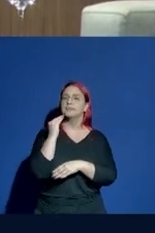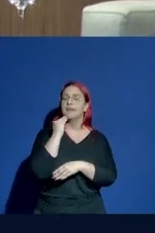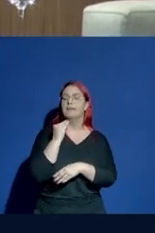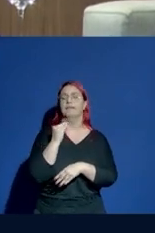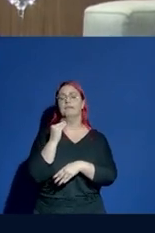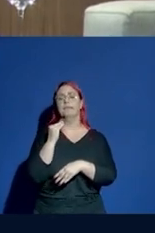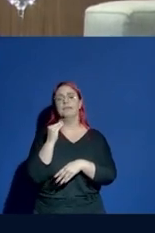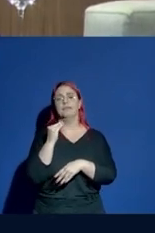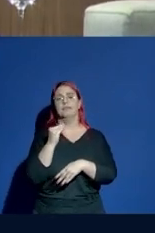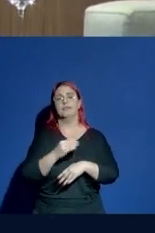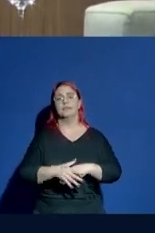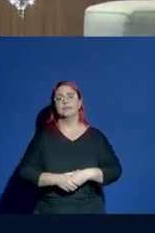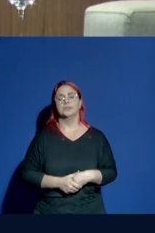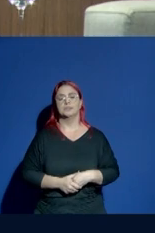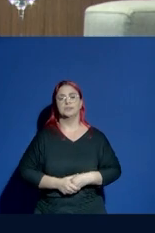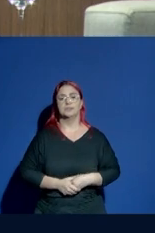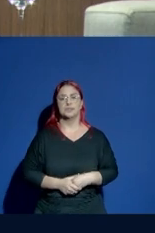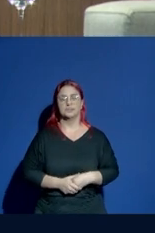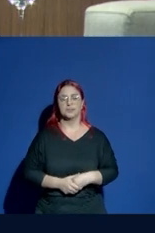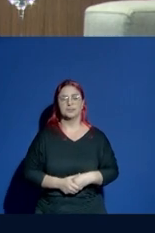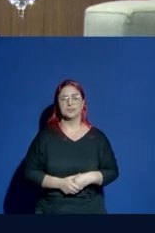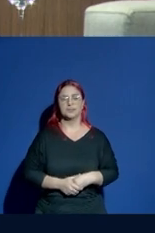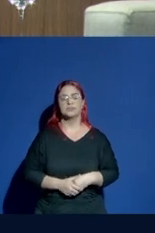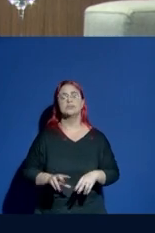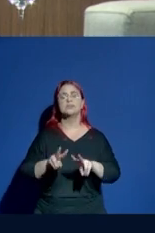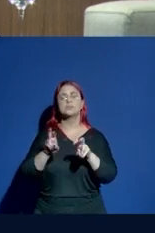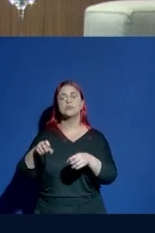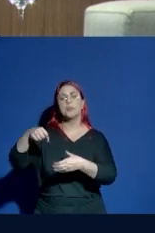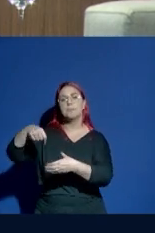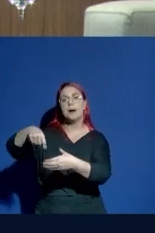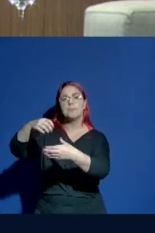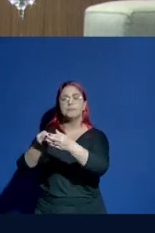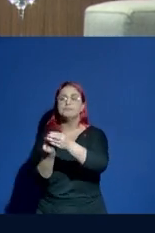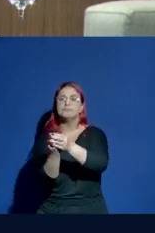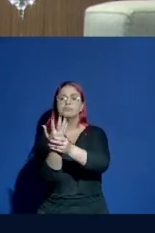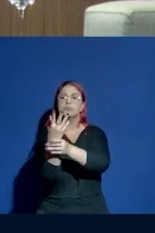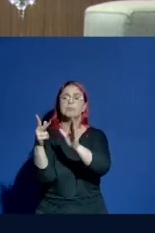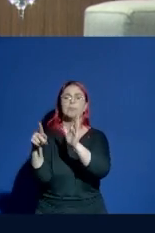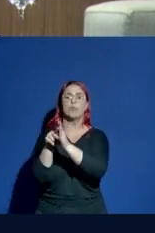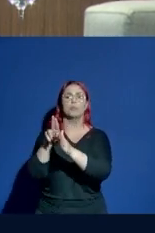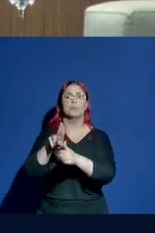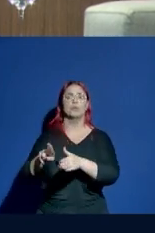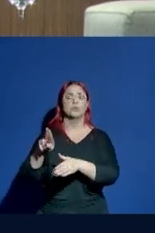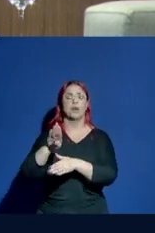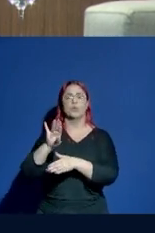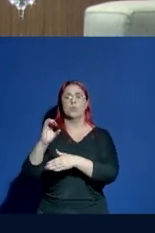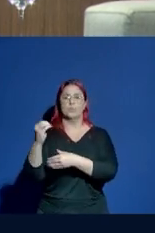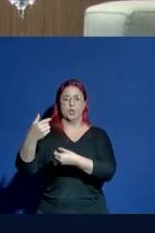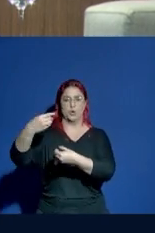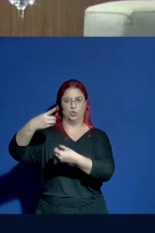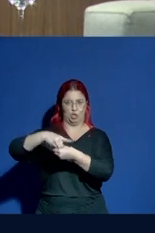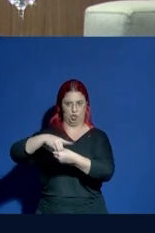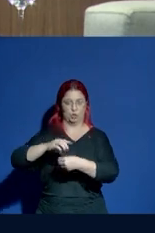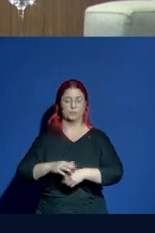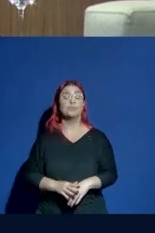dessas das matérias-primas para o biodiesel e a questão do do cebio ela